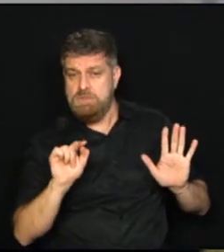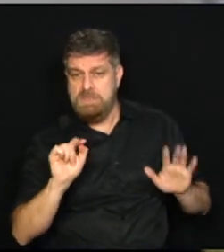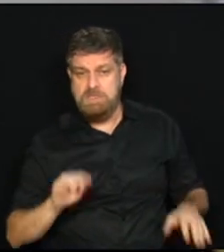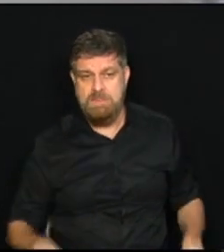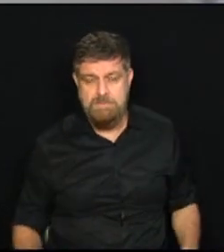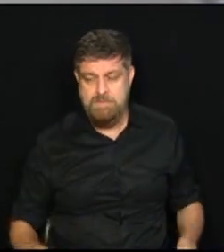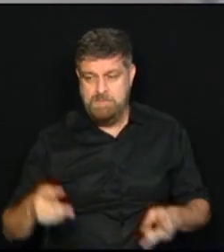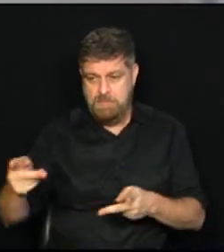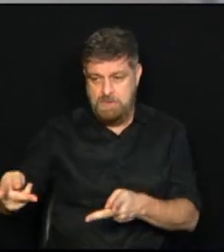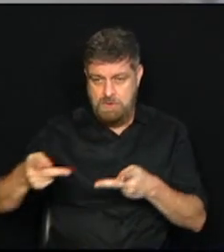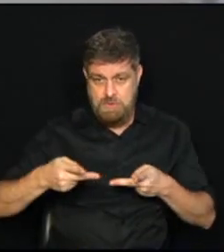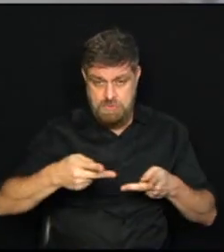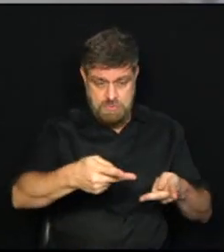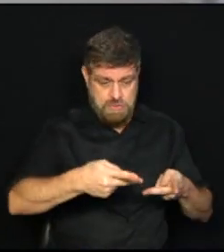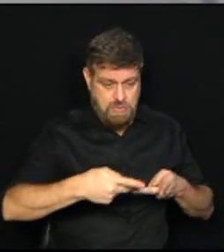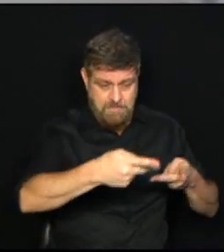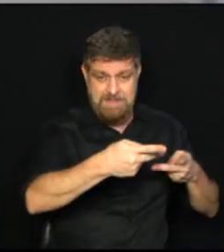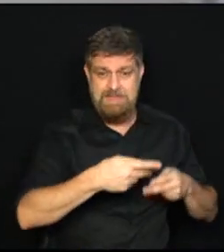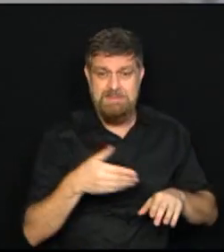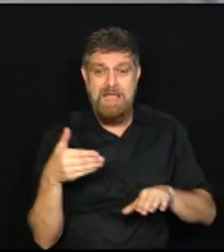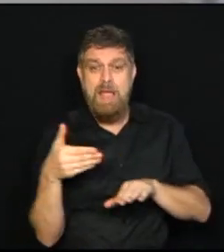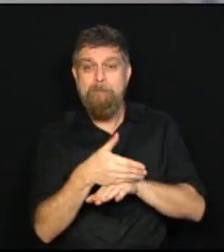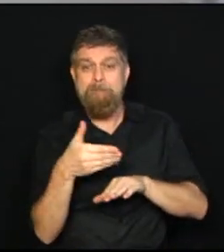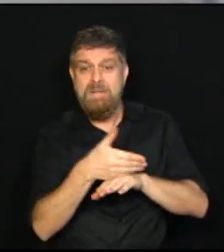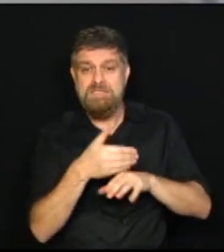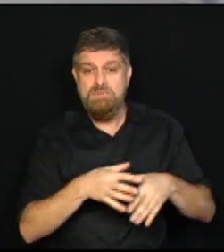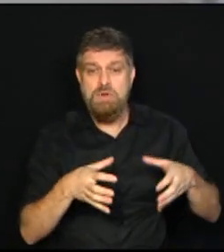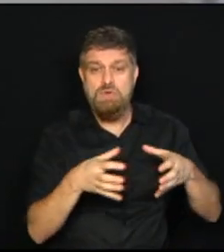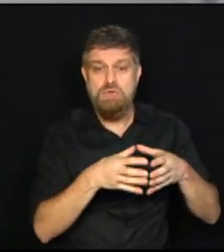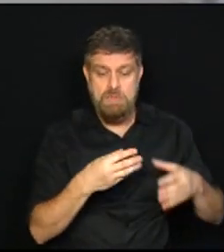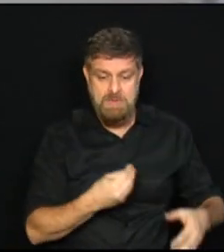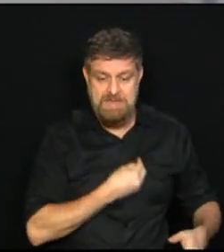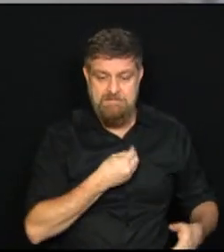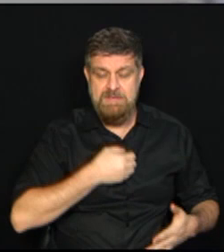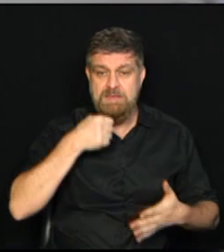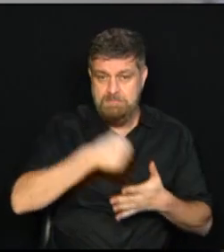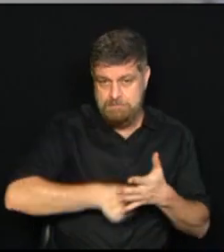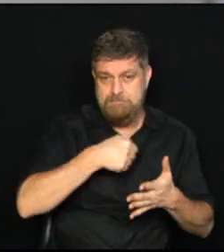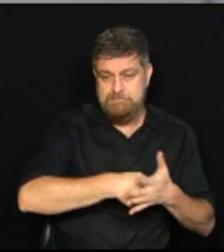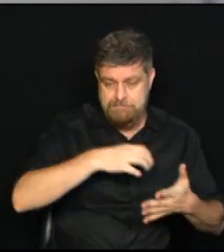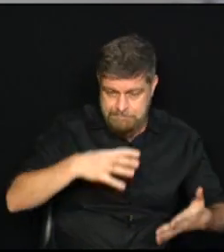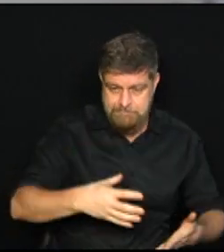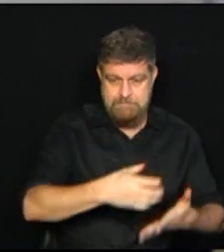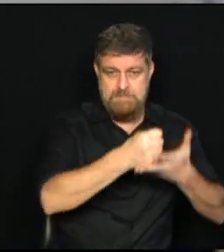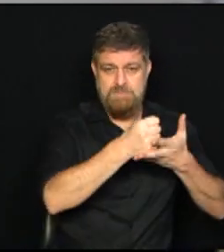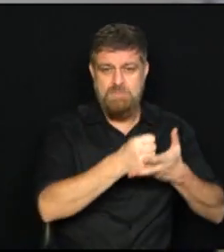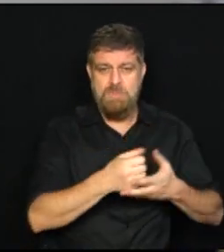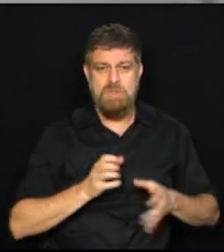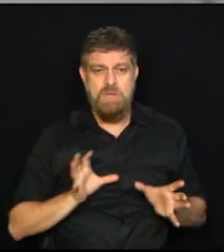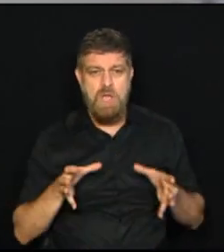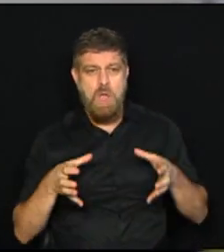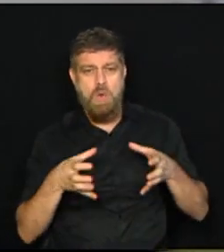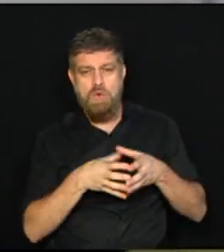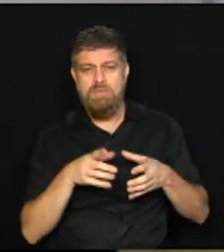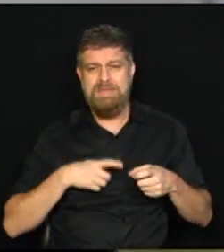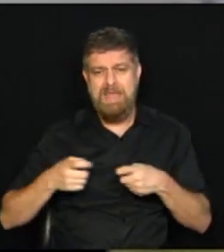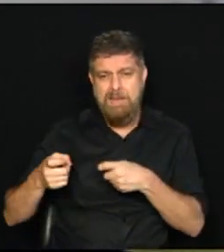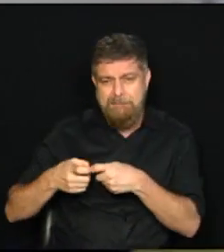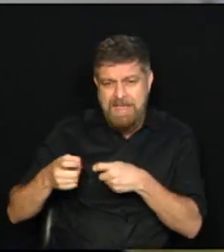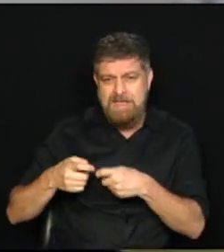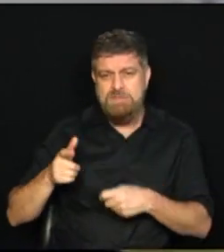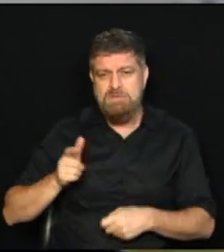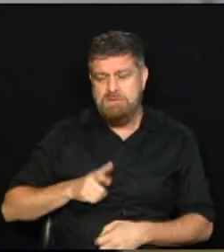convidados aqui, que fazem parte da Frente em Defesa da Vida. Então, é um grupo grande, tem técnicos, médicos, uma